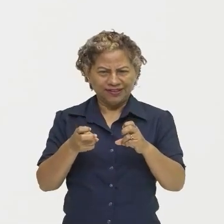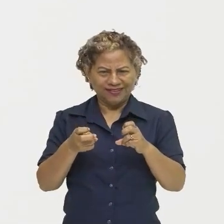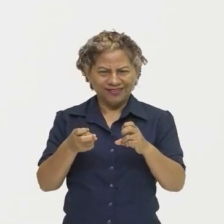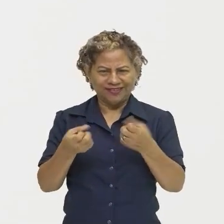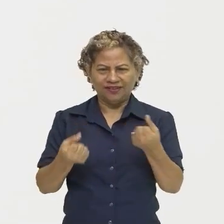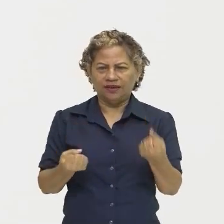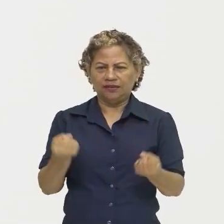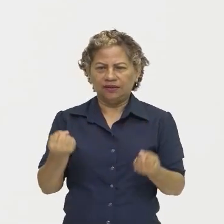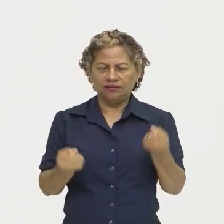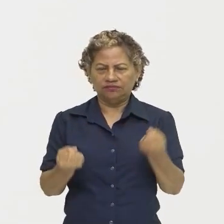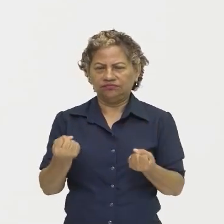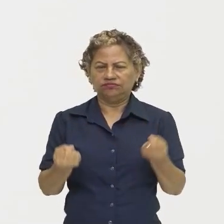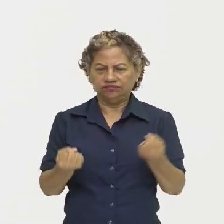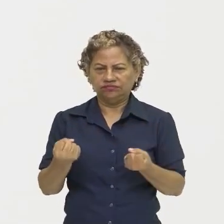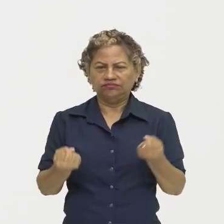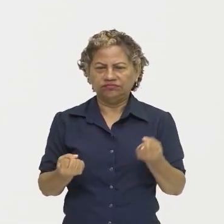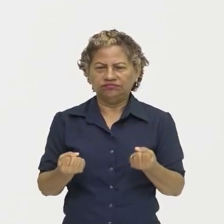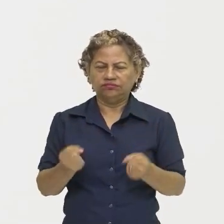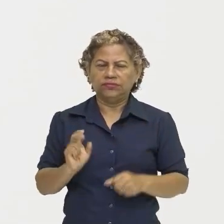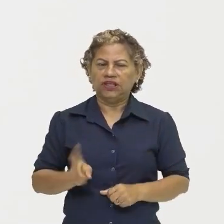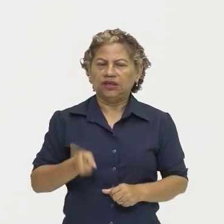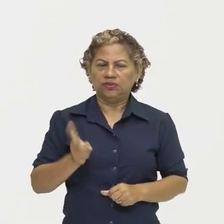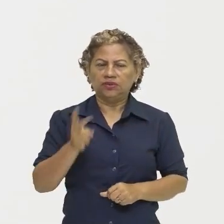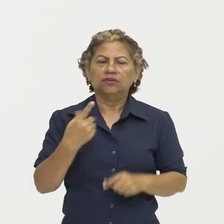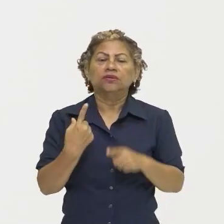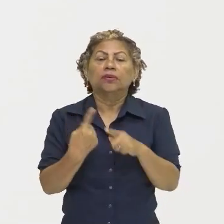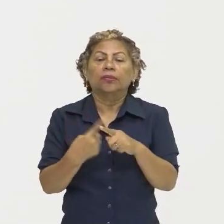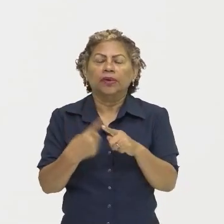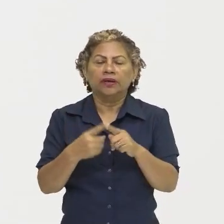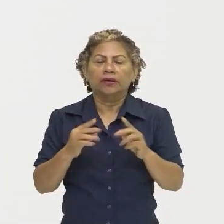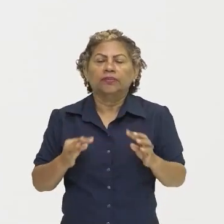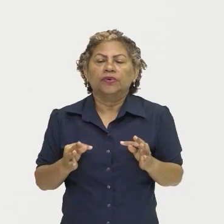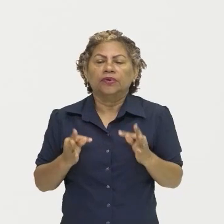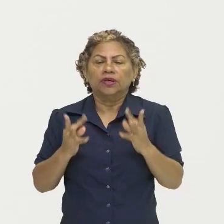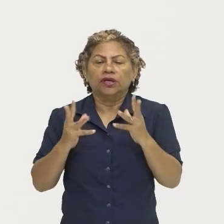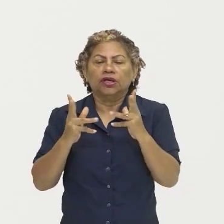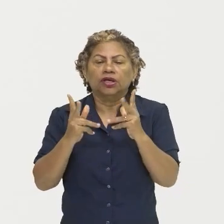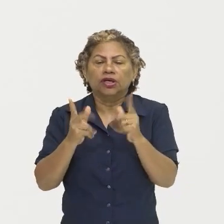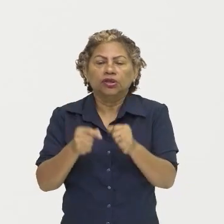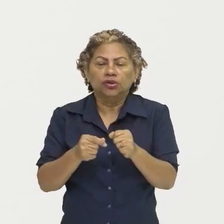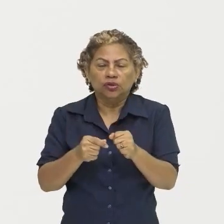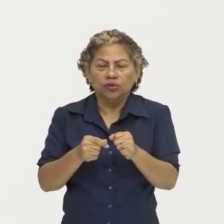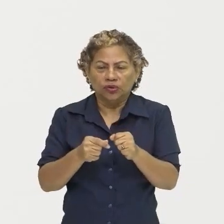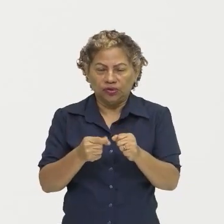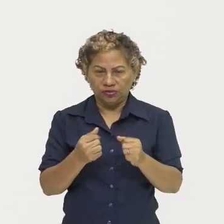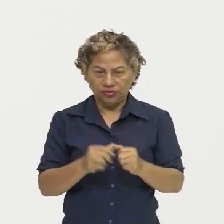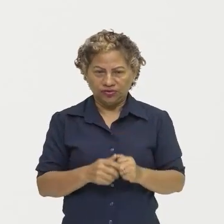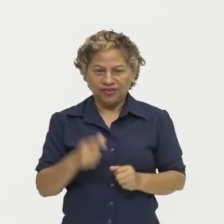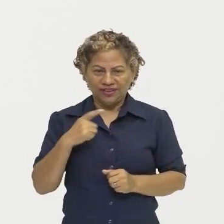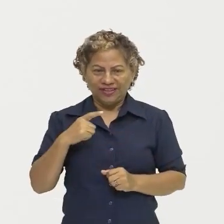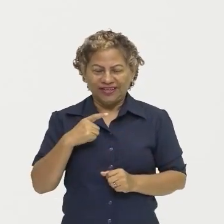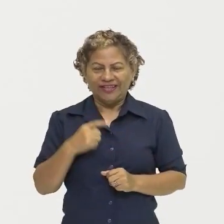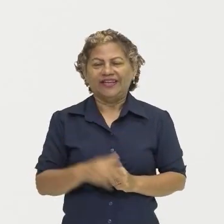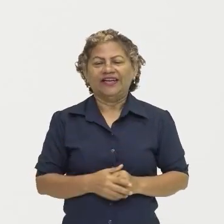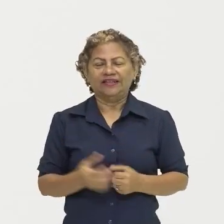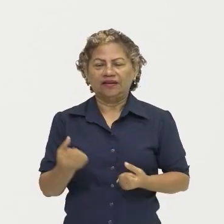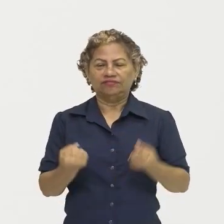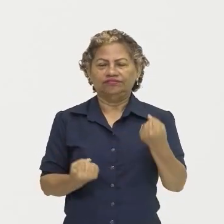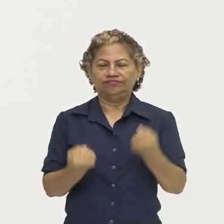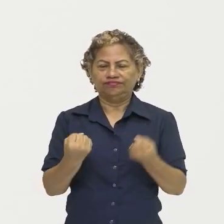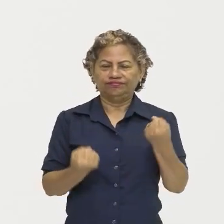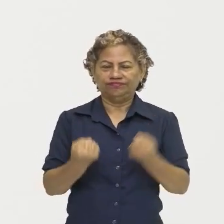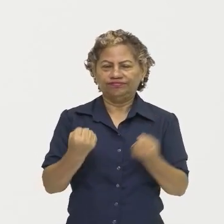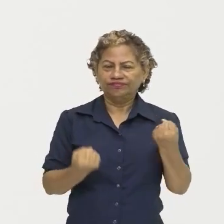quê? Constante, porque em todos os pontos há o quê? Uma conservação